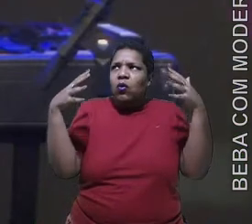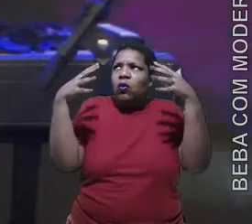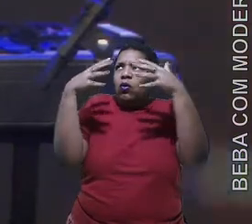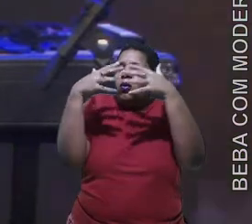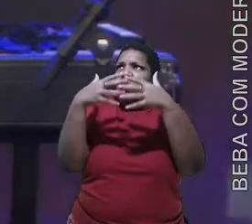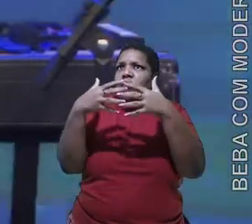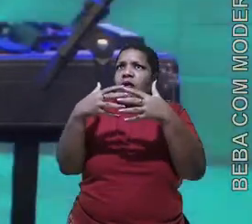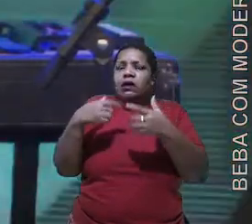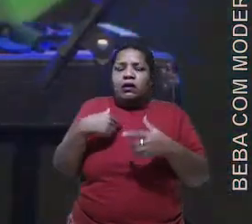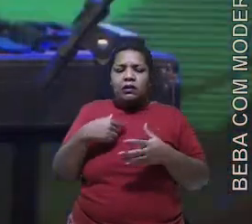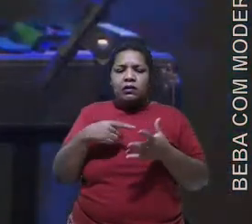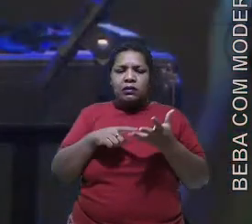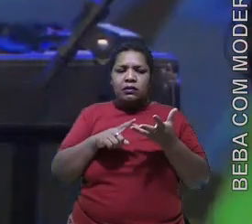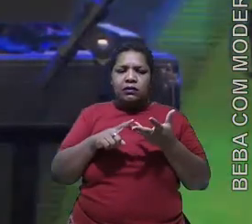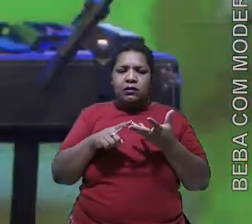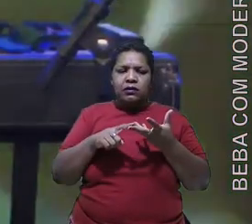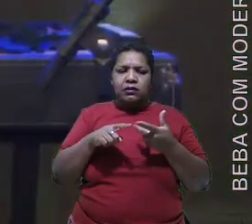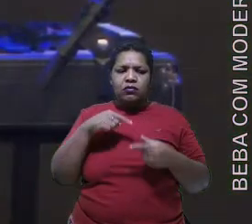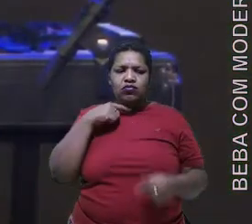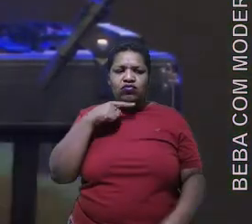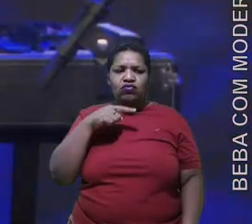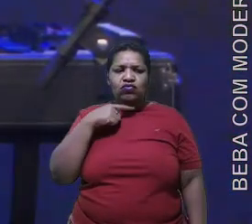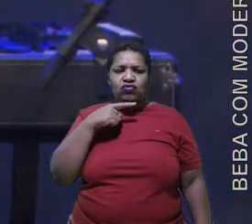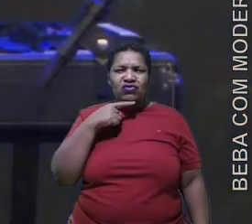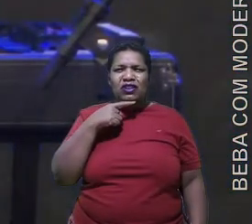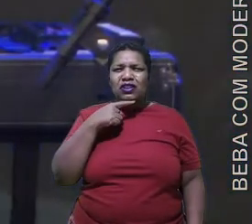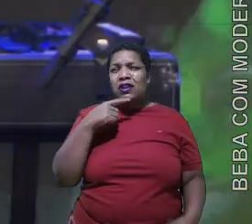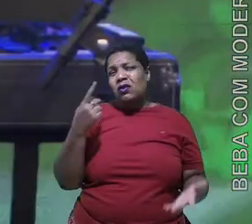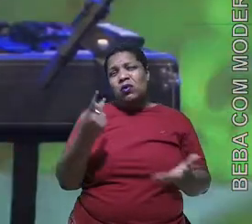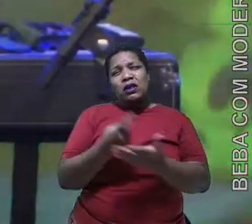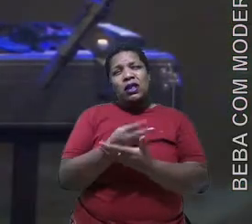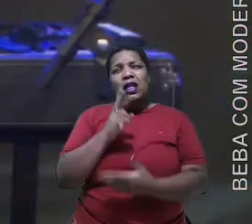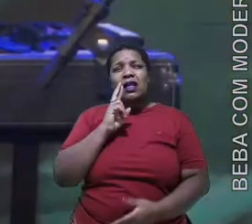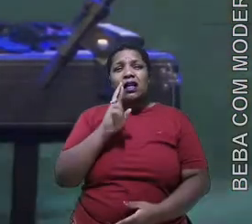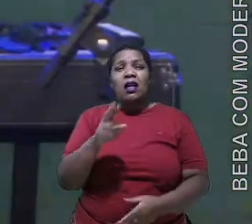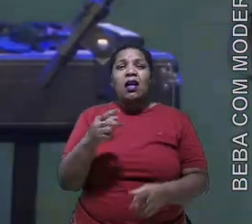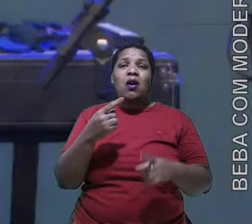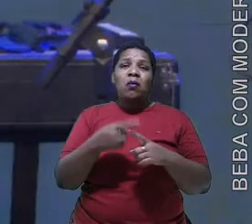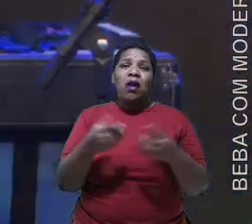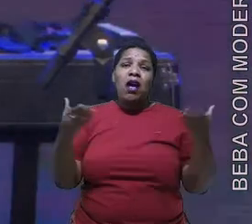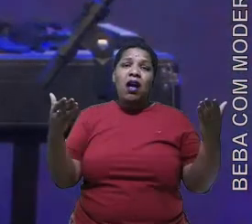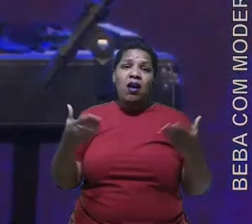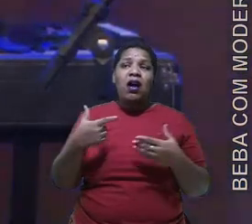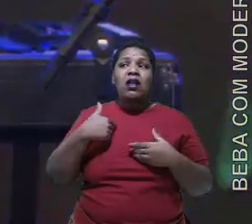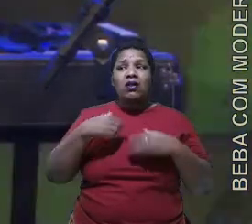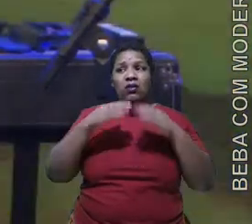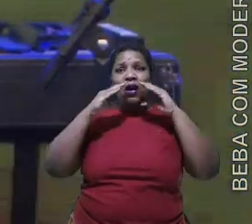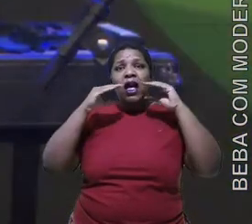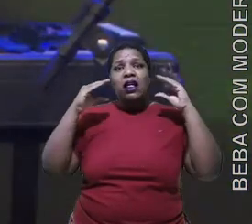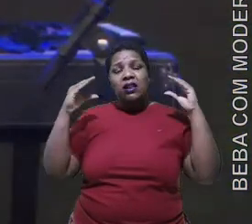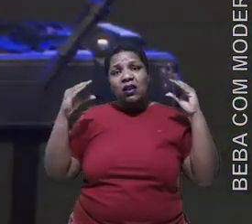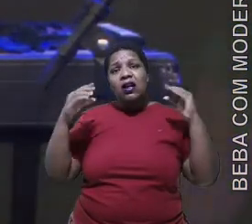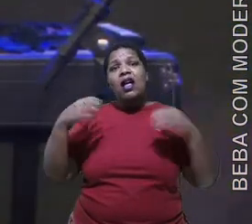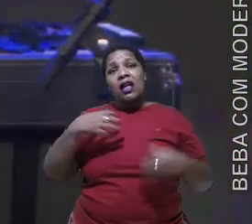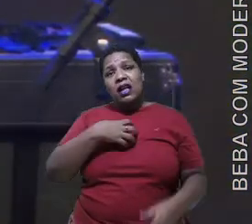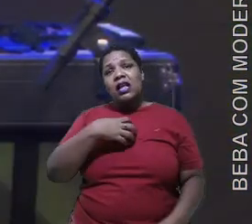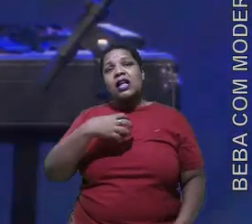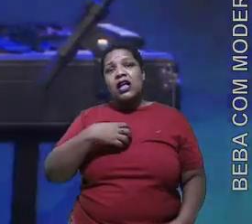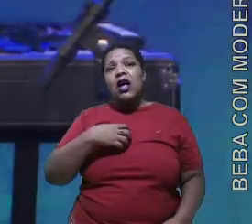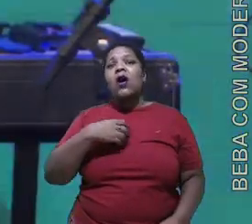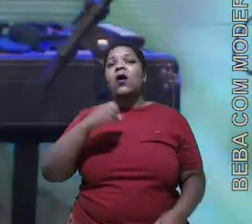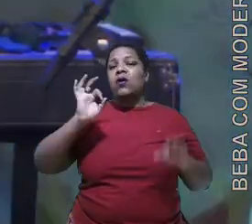dilemas insolúveis por favor eu sou grande eu também